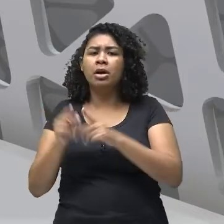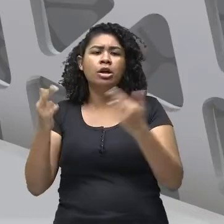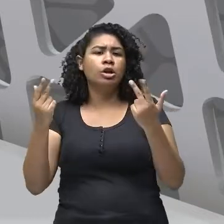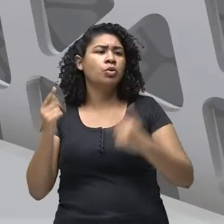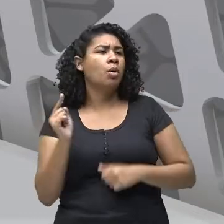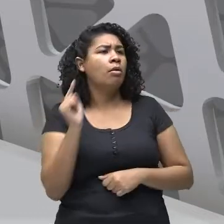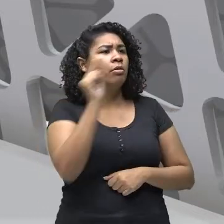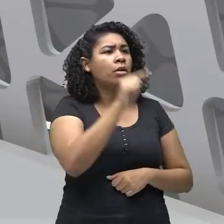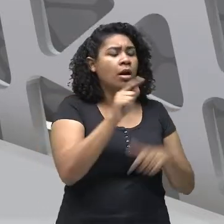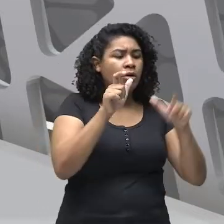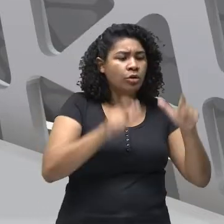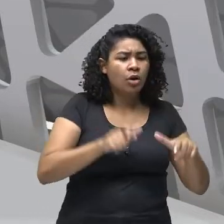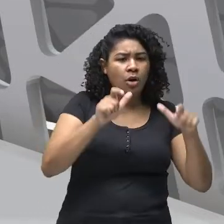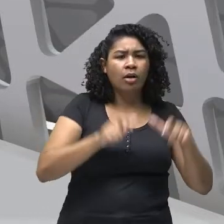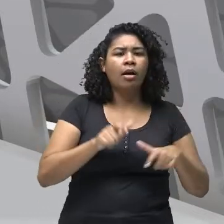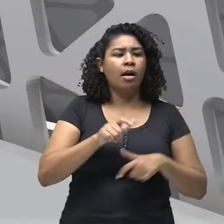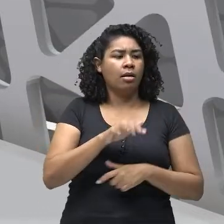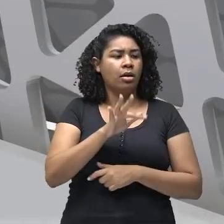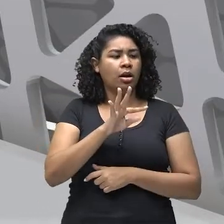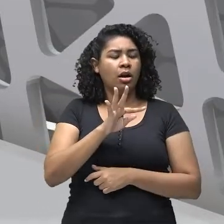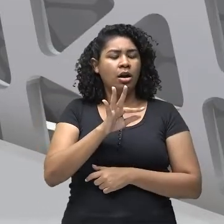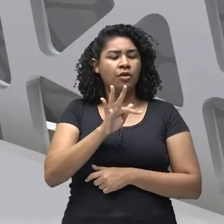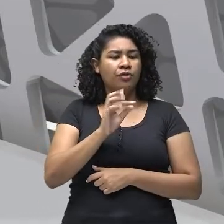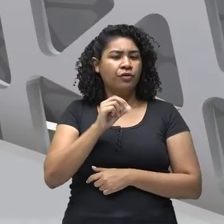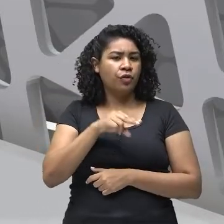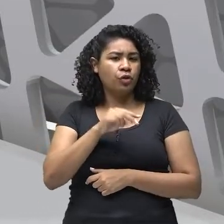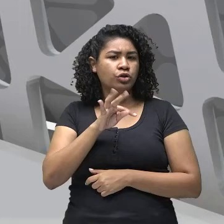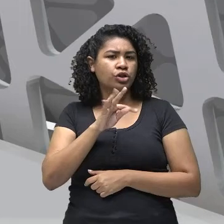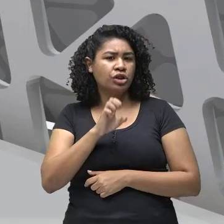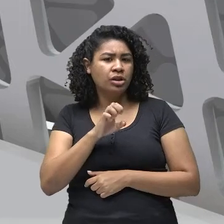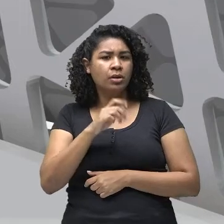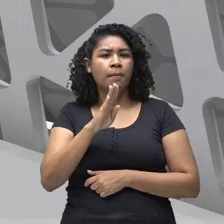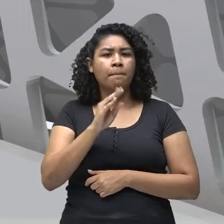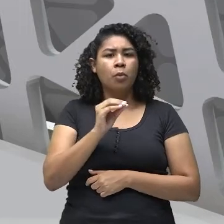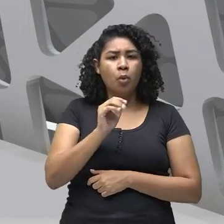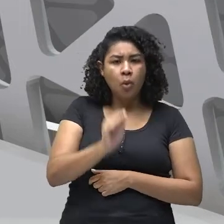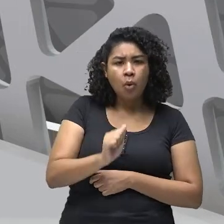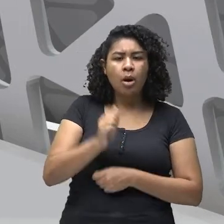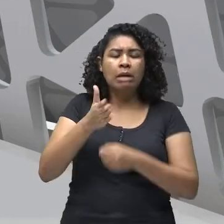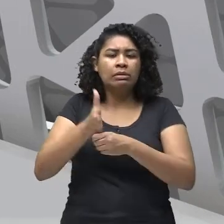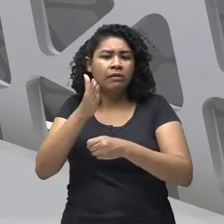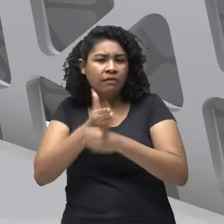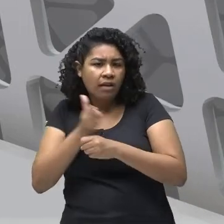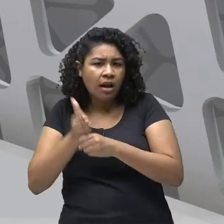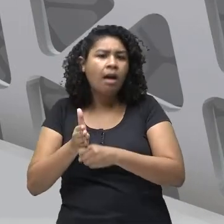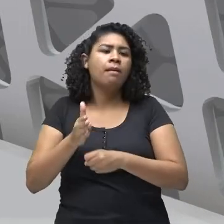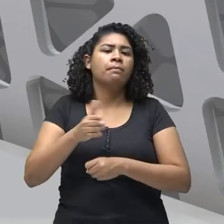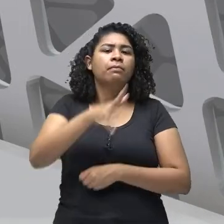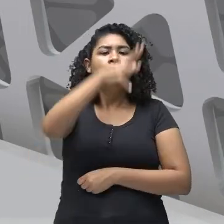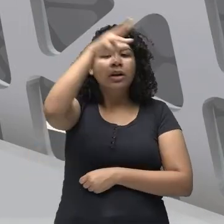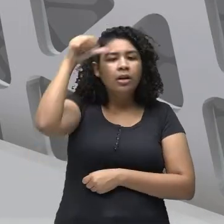Fonte Boa, em Tonantins, em Jutaí, em Tefé e em Manaus. Ou seja,